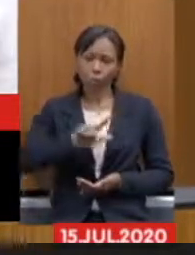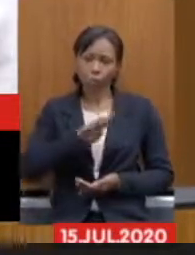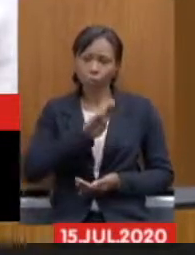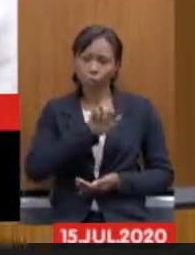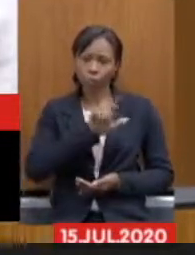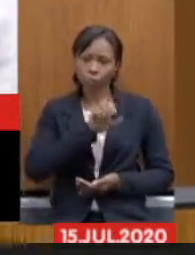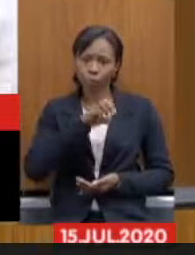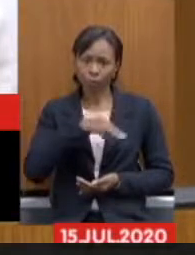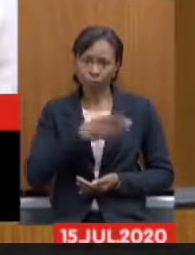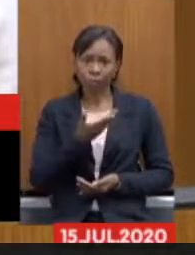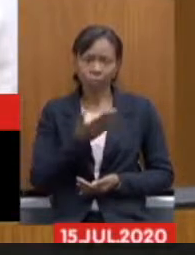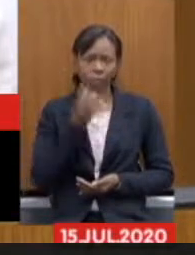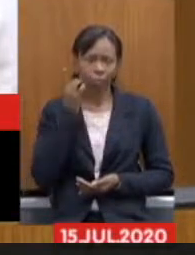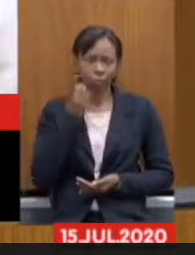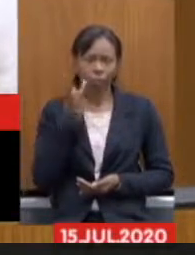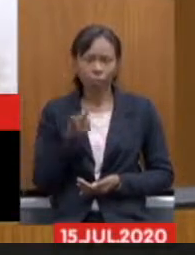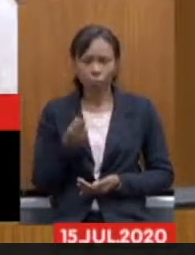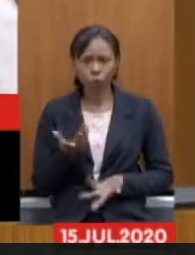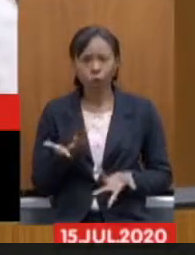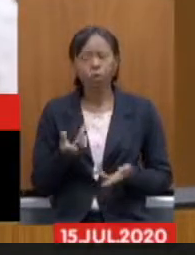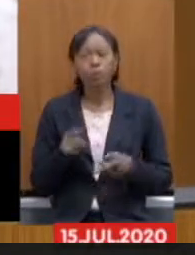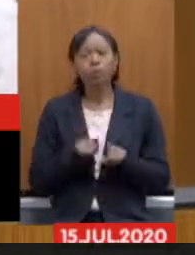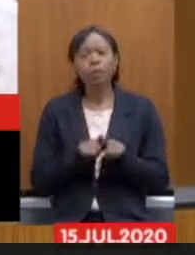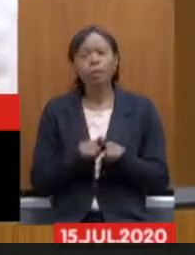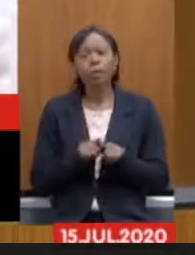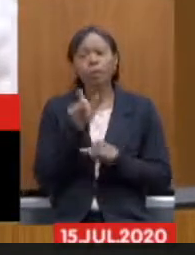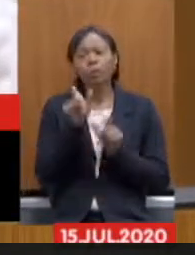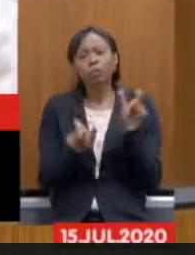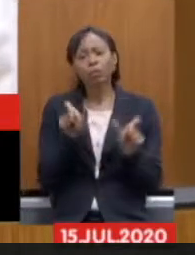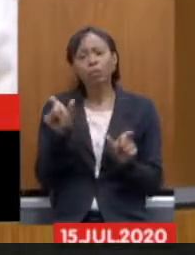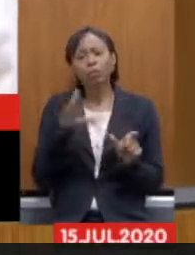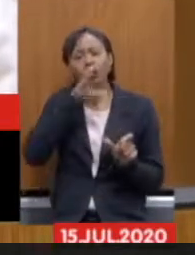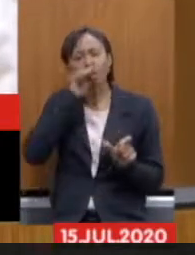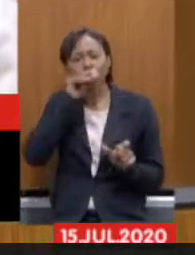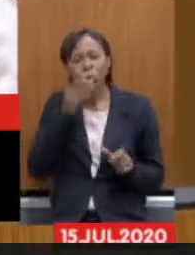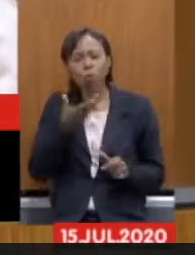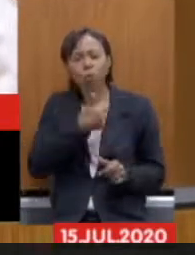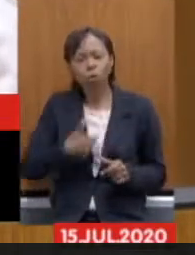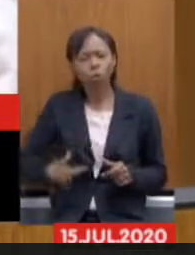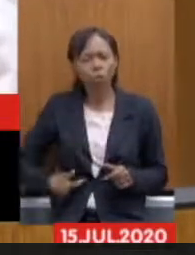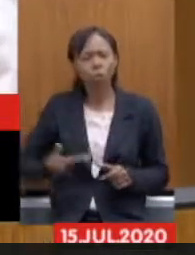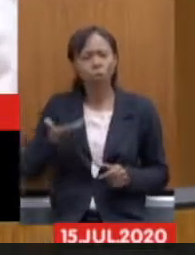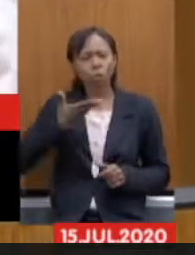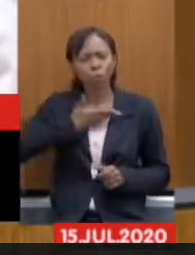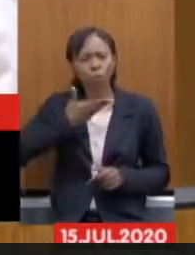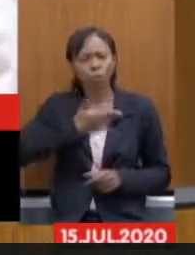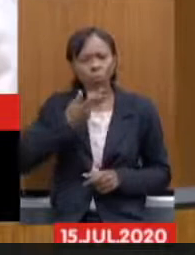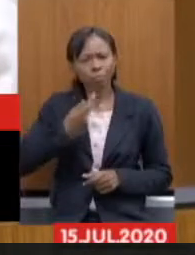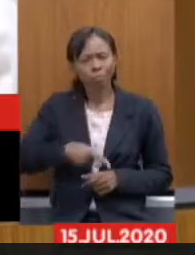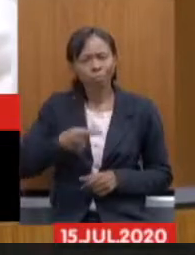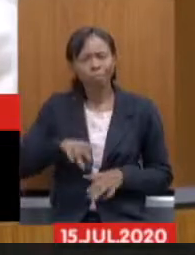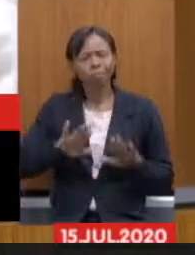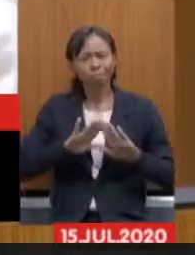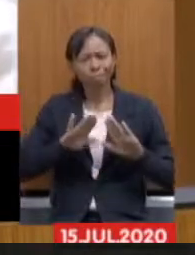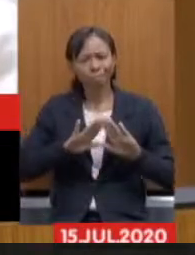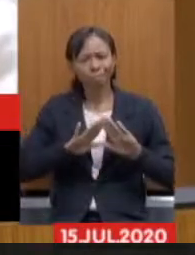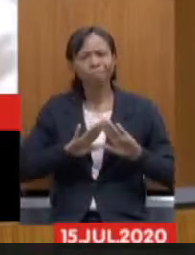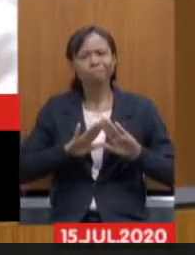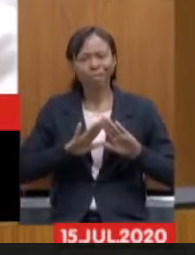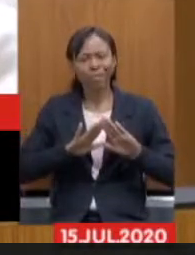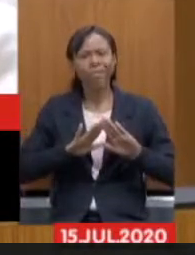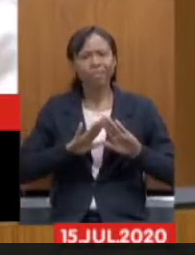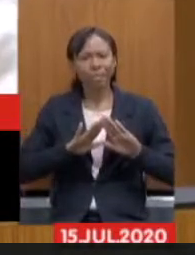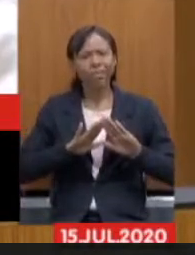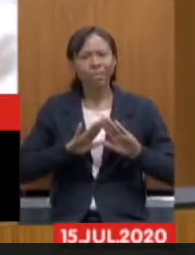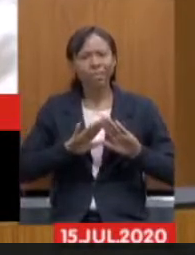e o nosso servidores da casa né os meus colegas servidores desta casa que estão fazendo